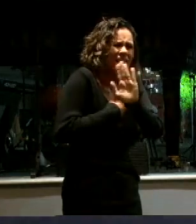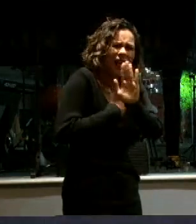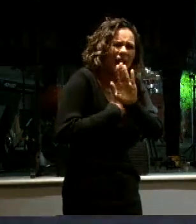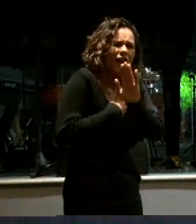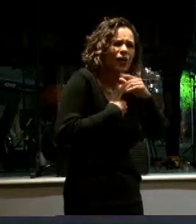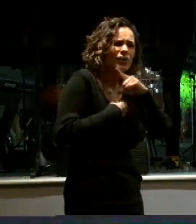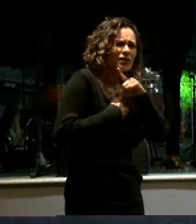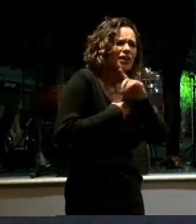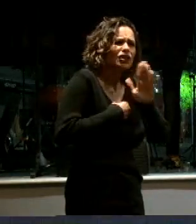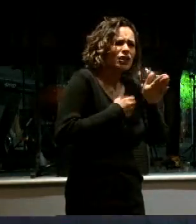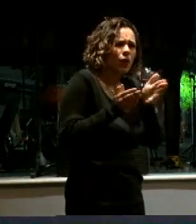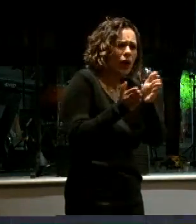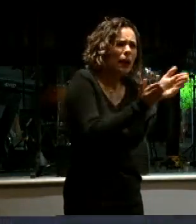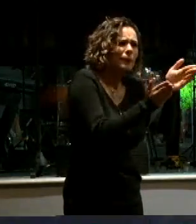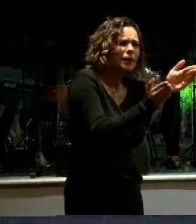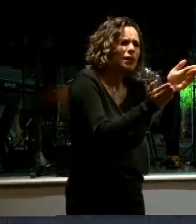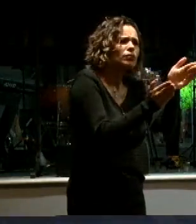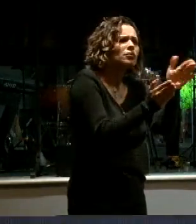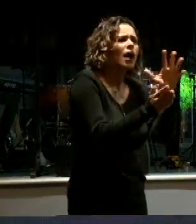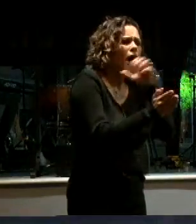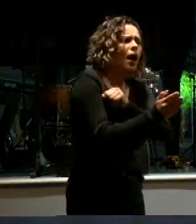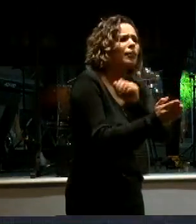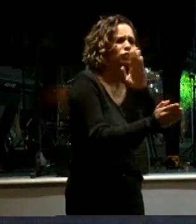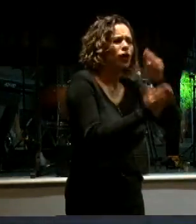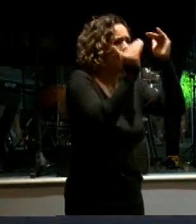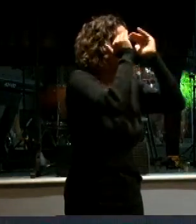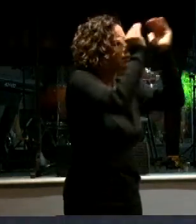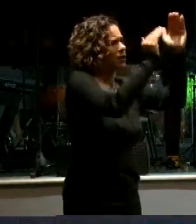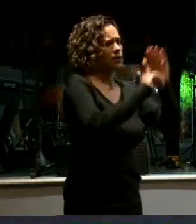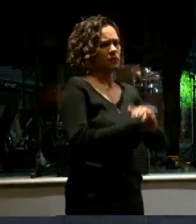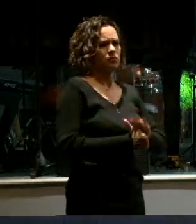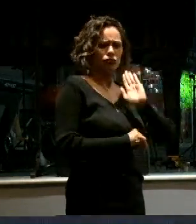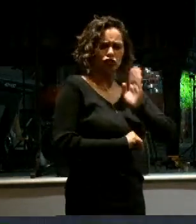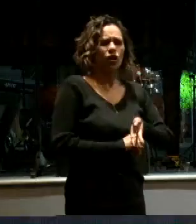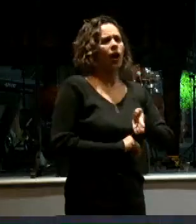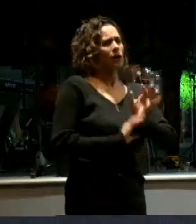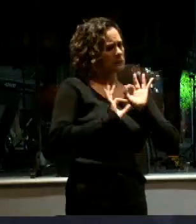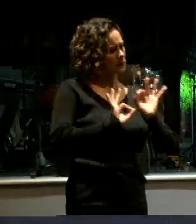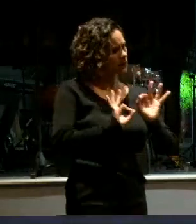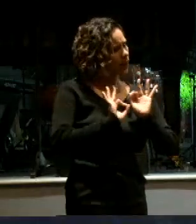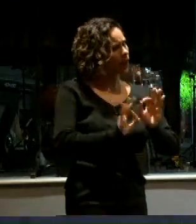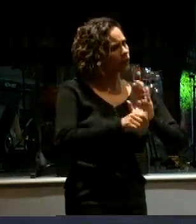Já obedece. Já anda em comunhão com